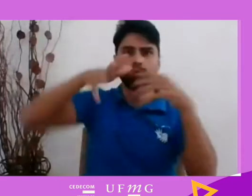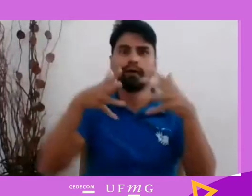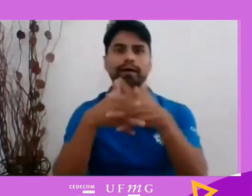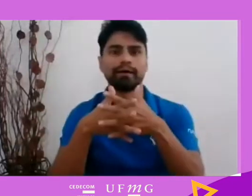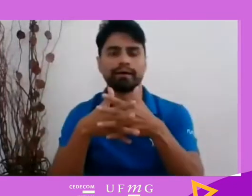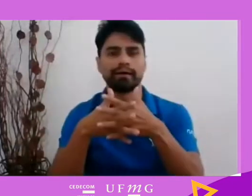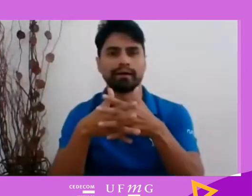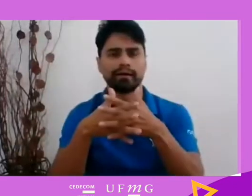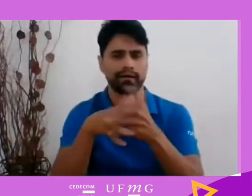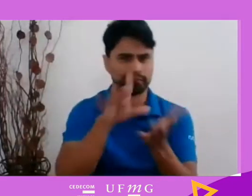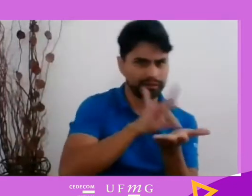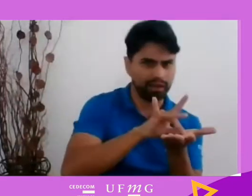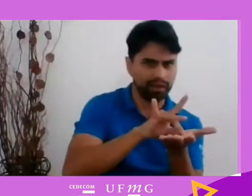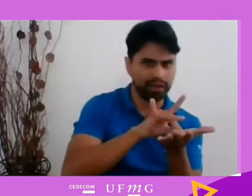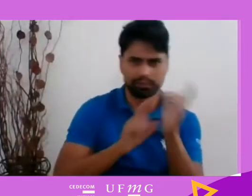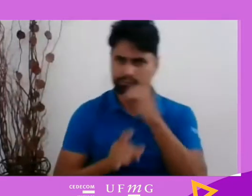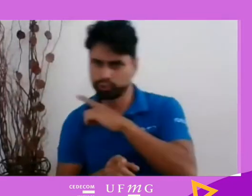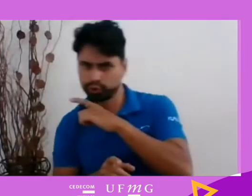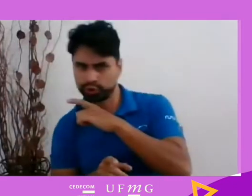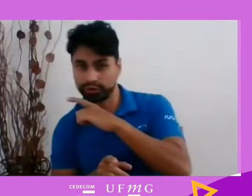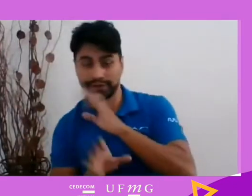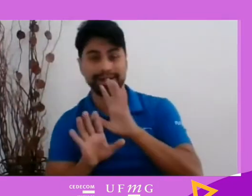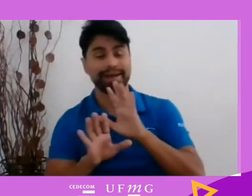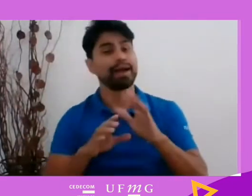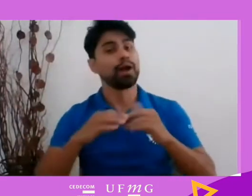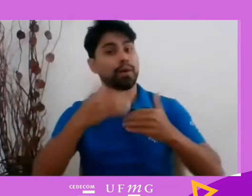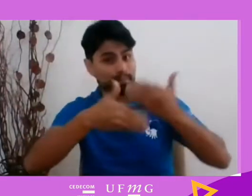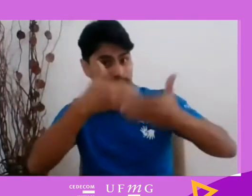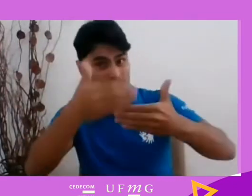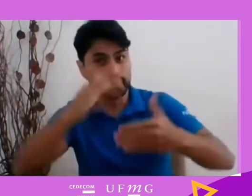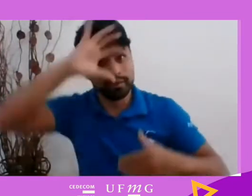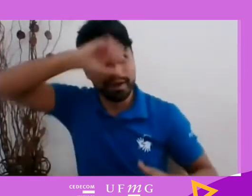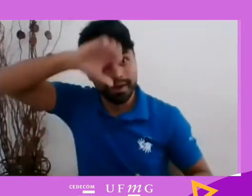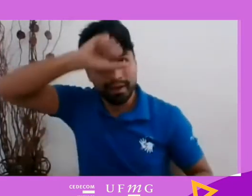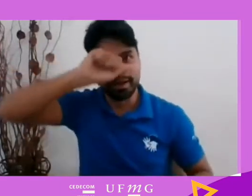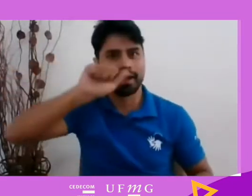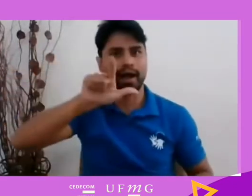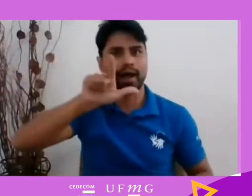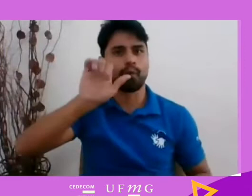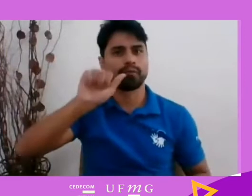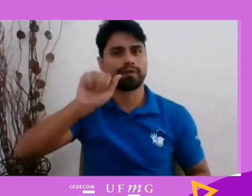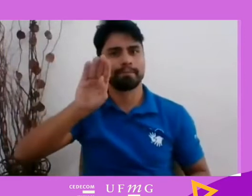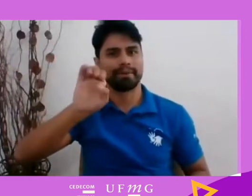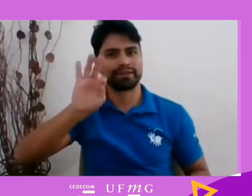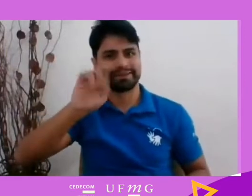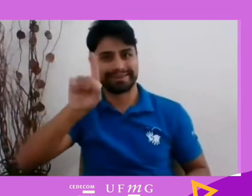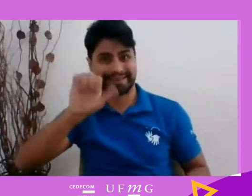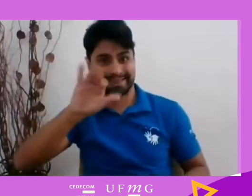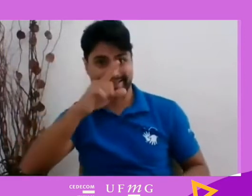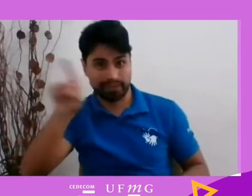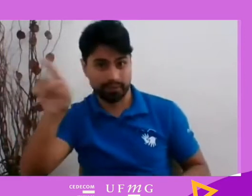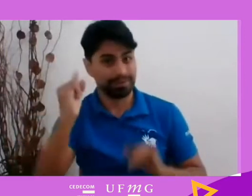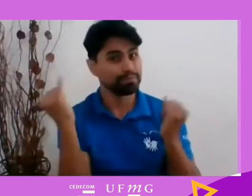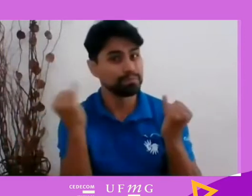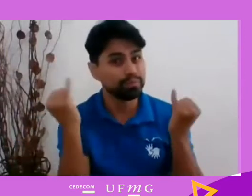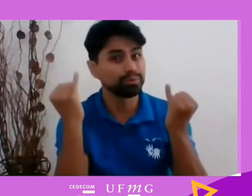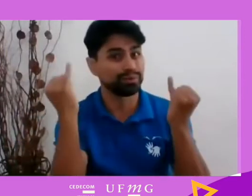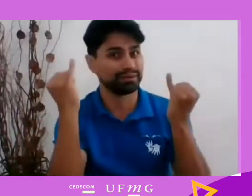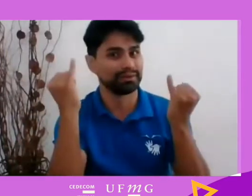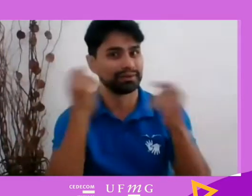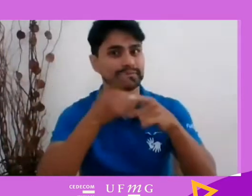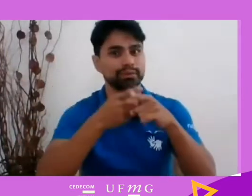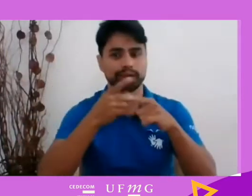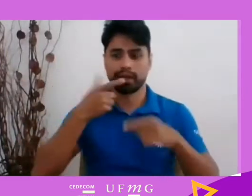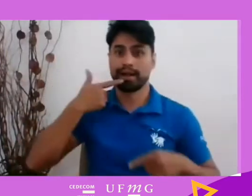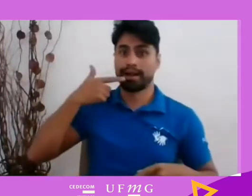mais, a alfabetização transmídia passa a ser uma ferramenta importante, não só para situações específicas, como o caso de uma língua